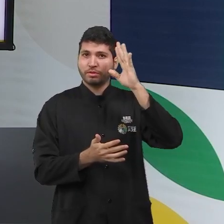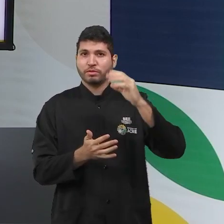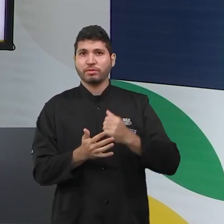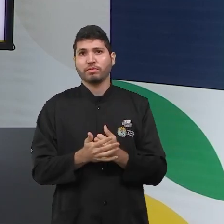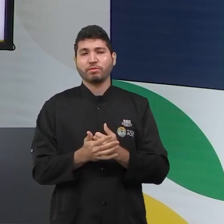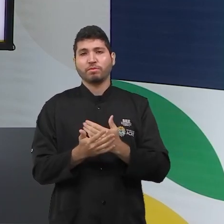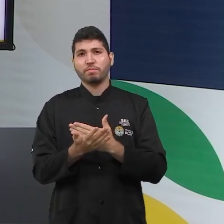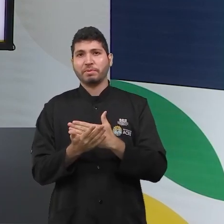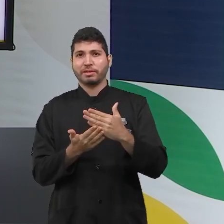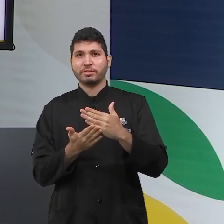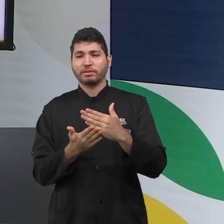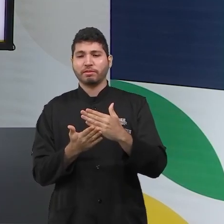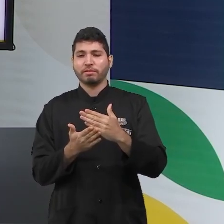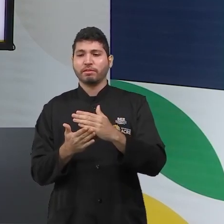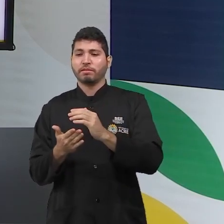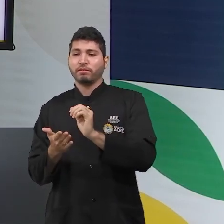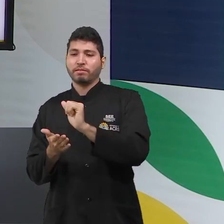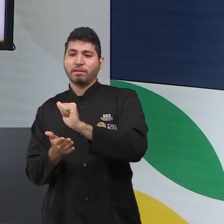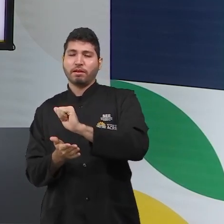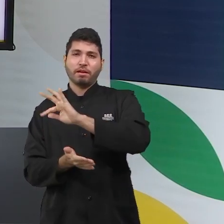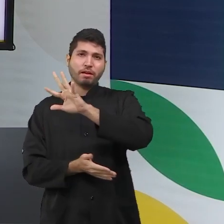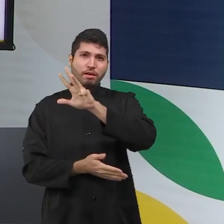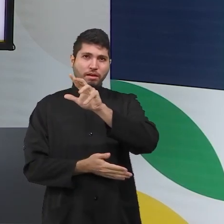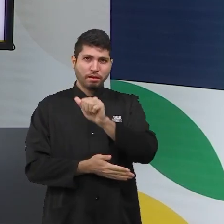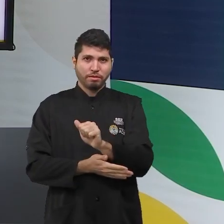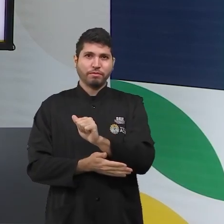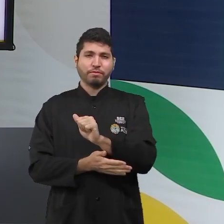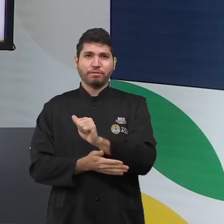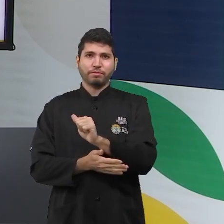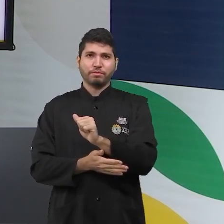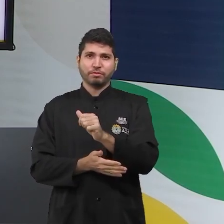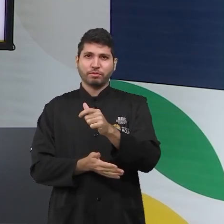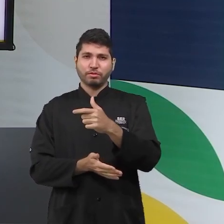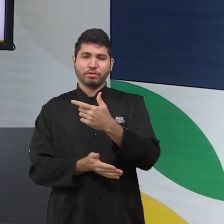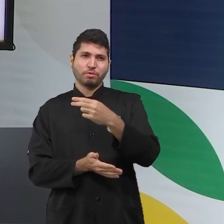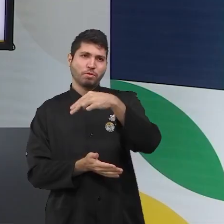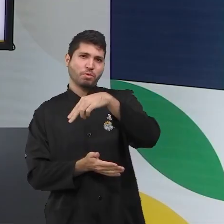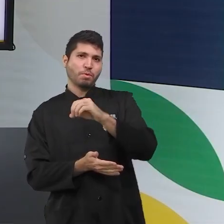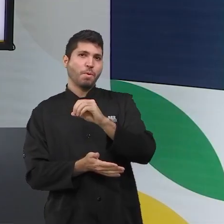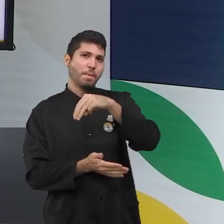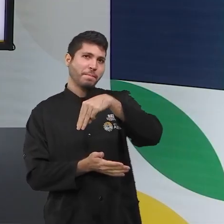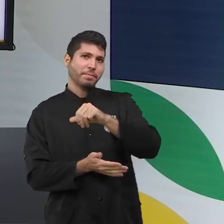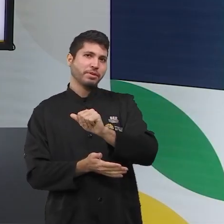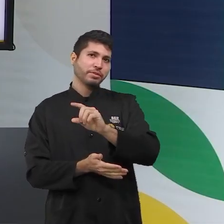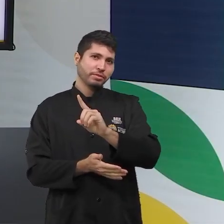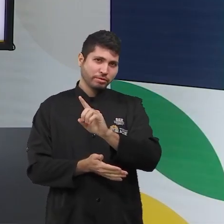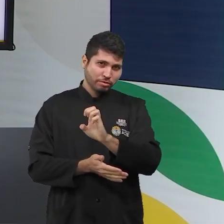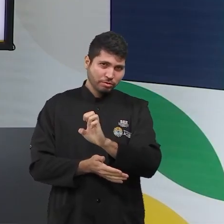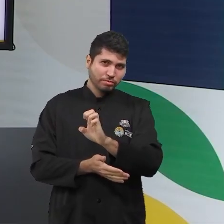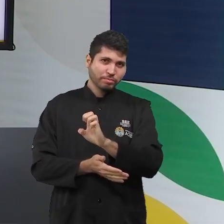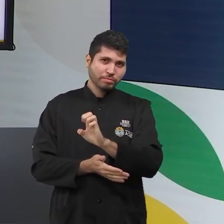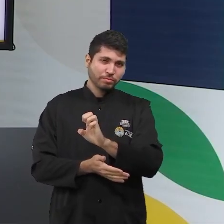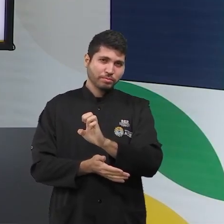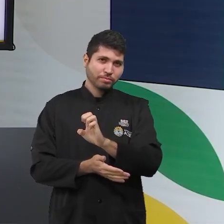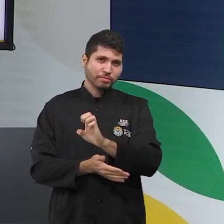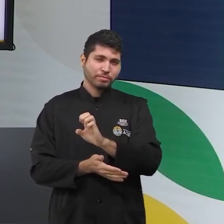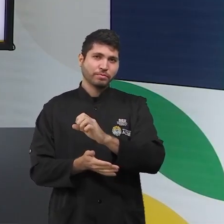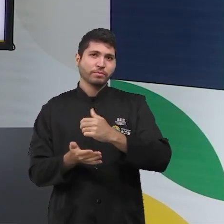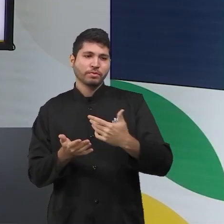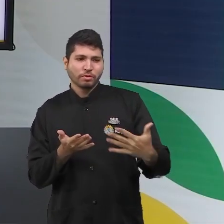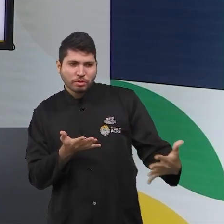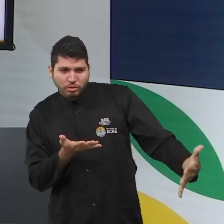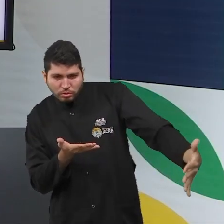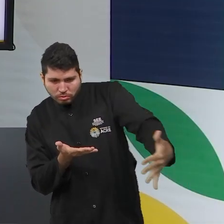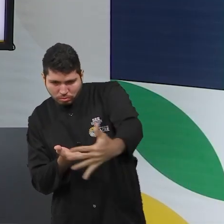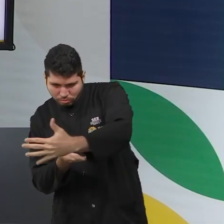processo migratório, né, um ser humano ainda nômade, tá, que coletava